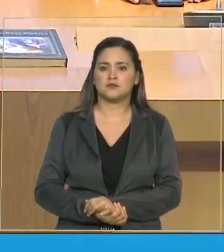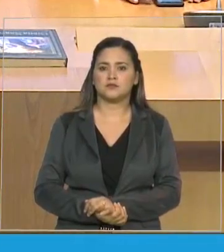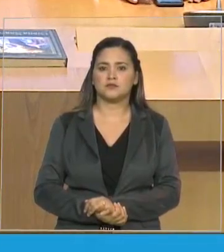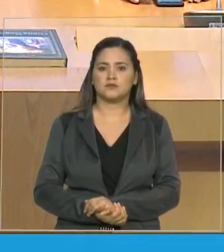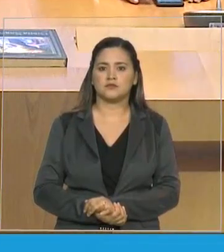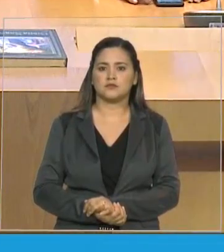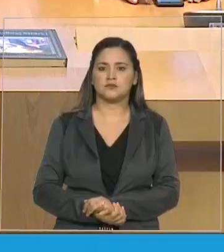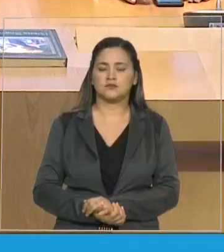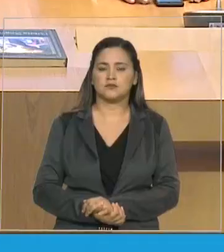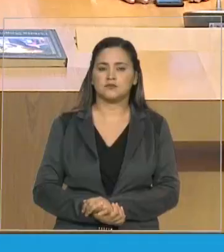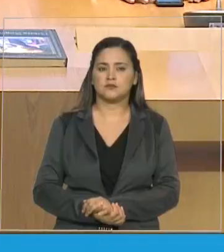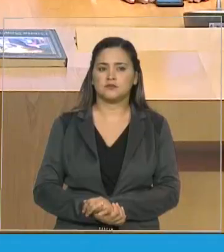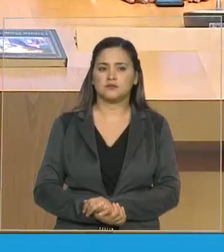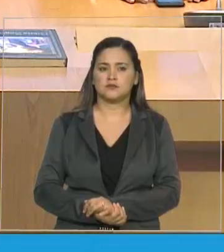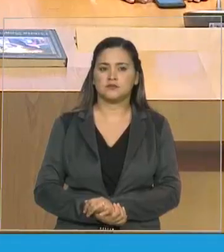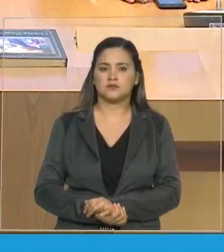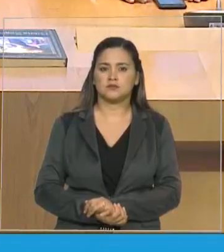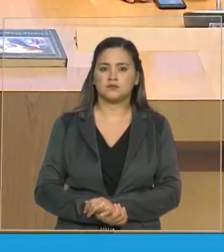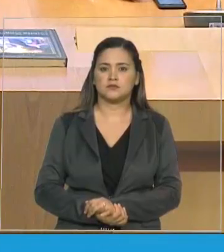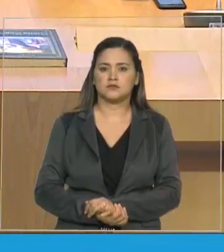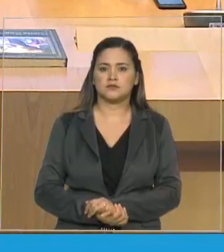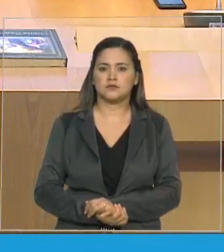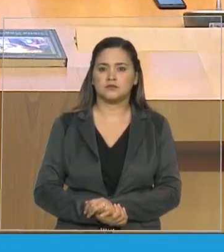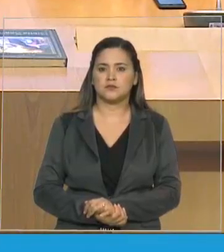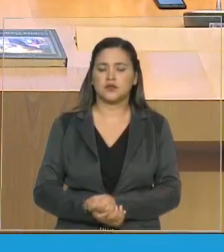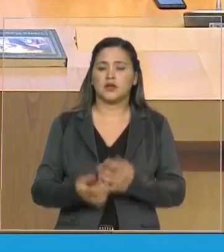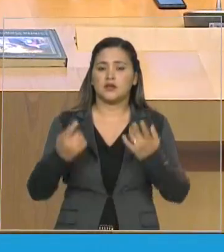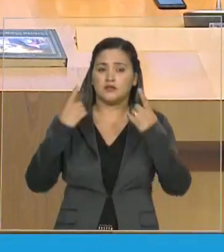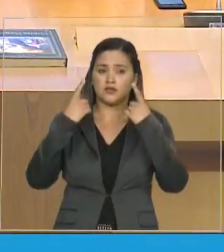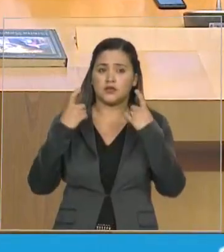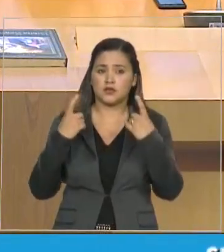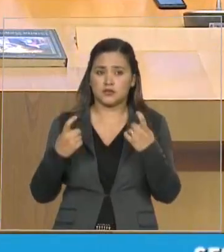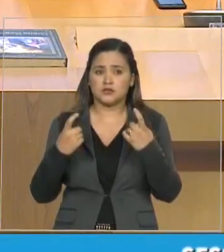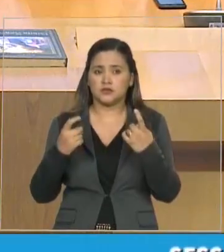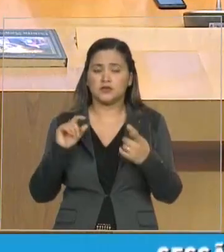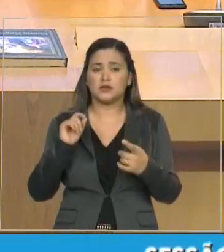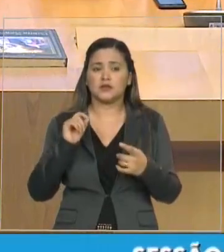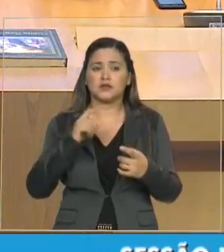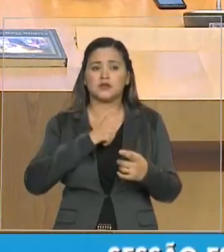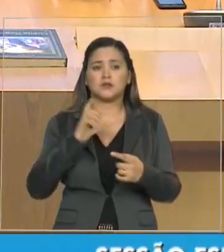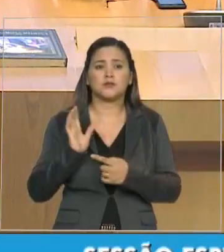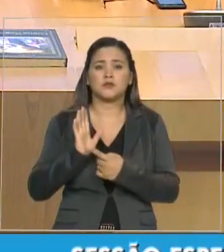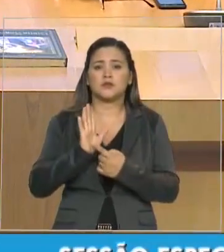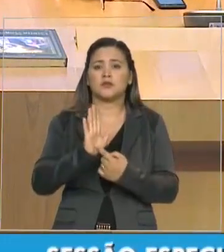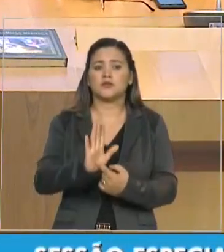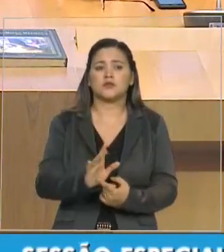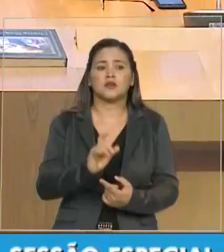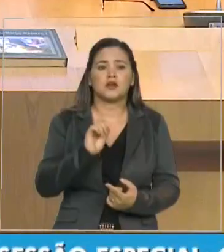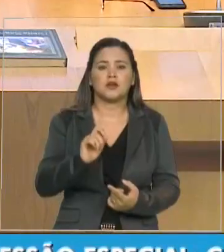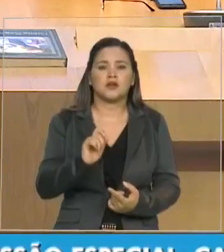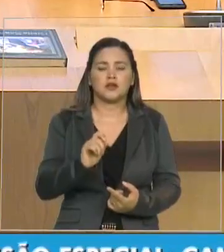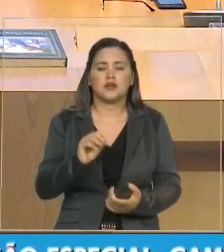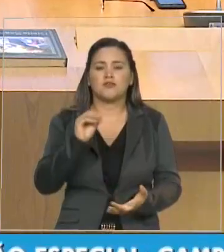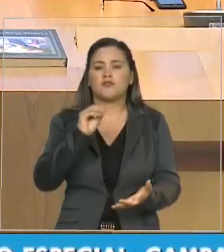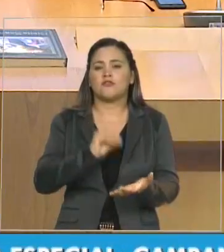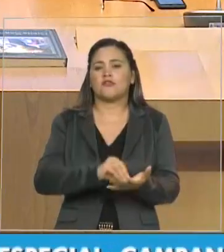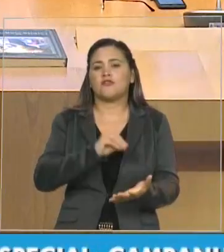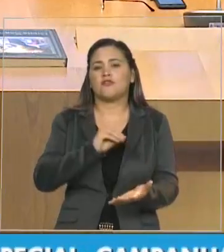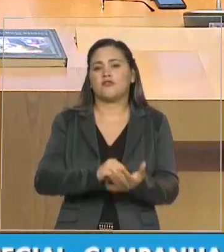se expressa na intolerância, na incapacidade que a sociedade hoje tem de dialogar.